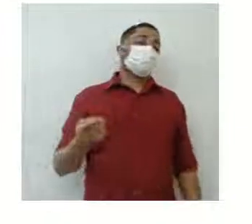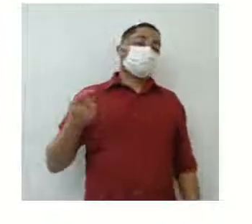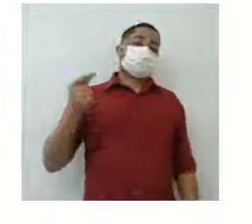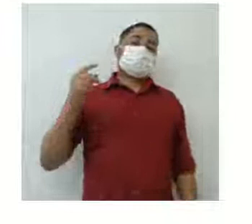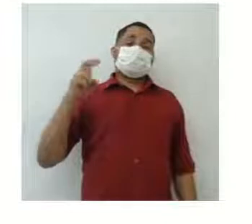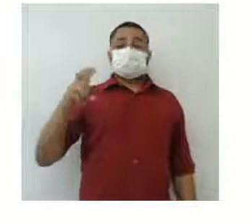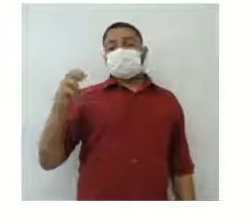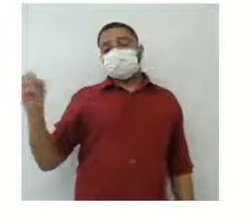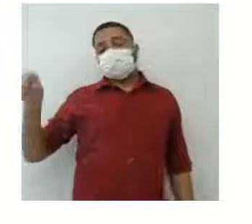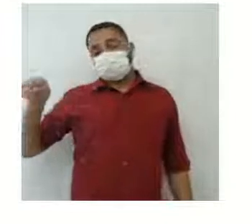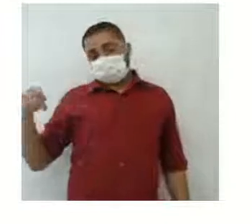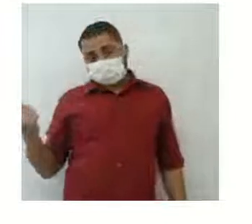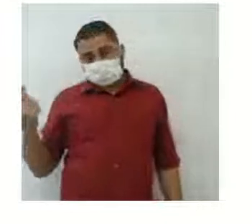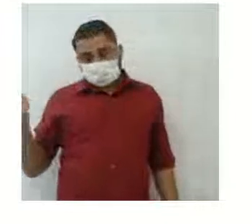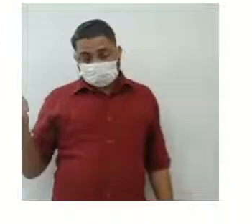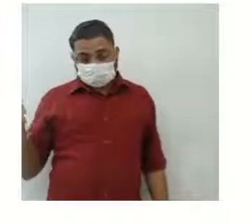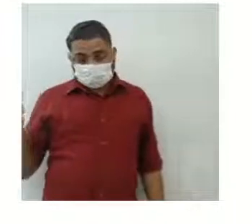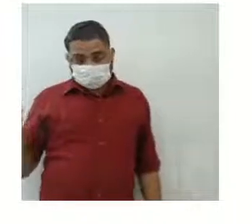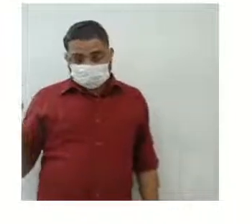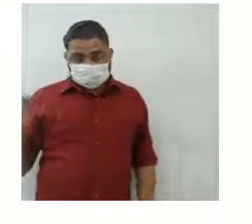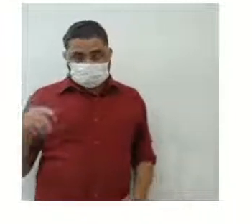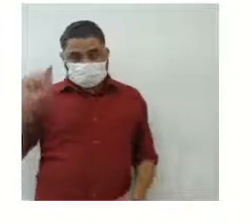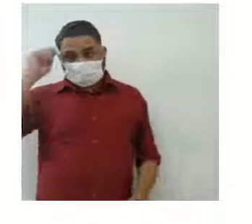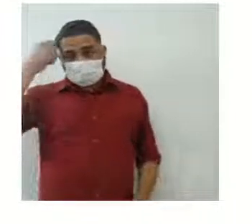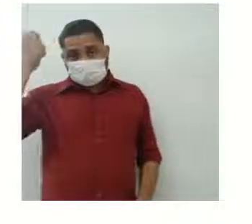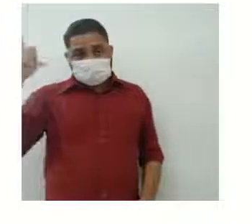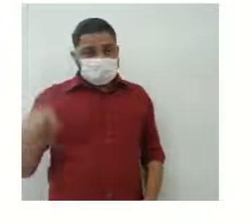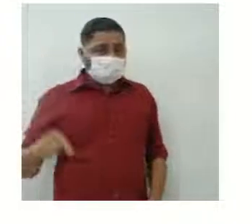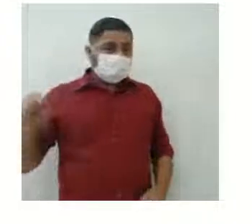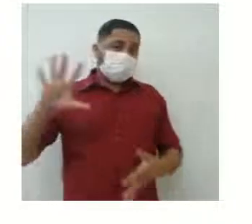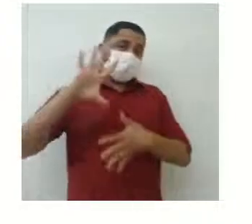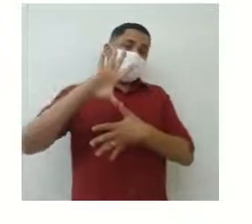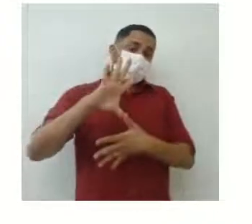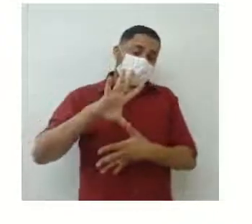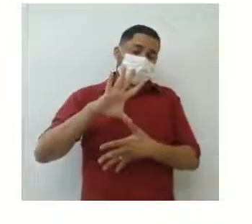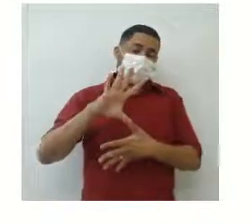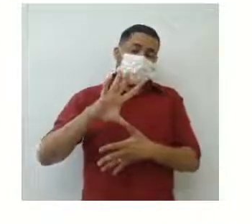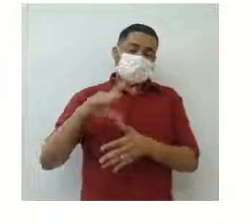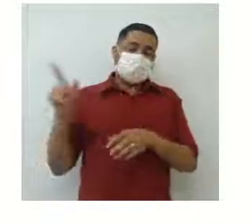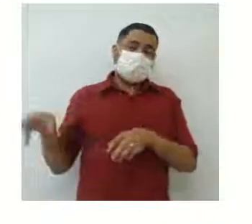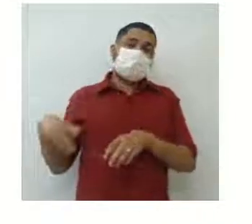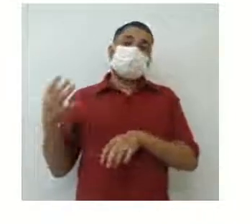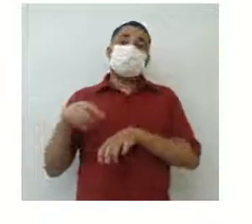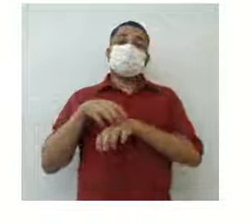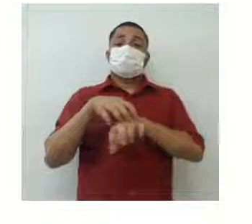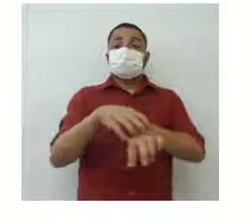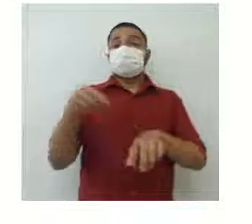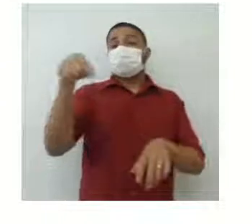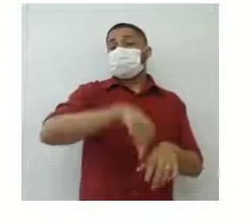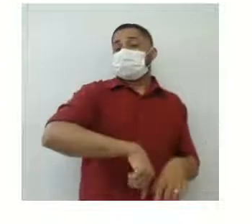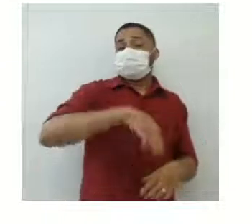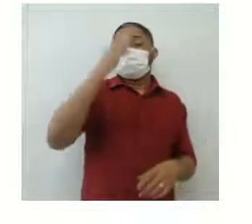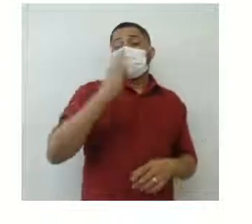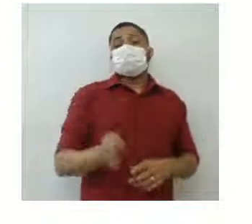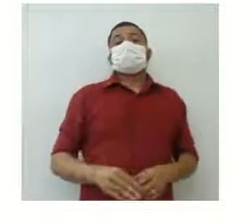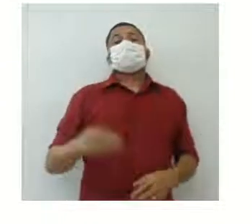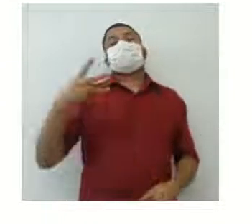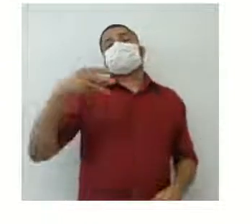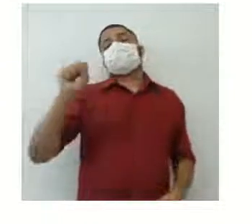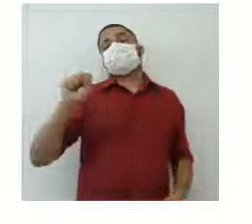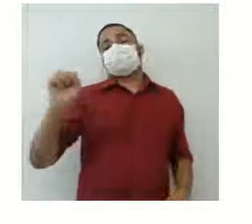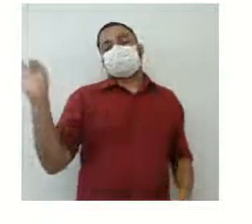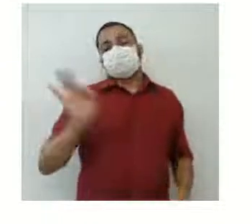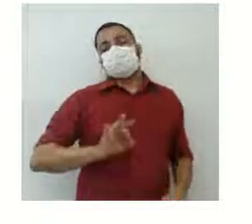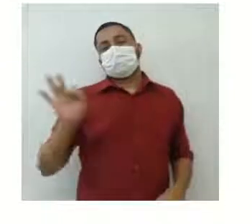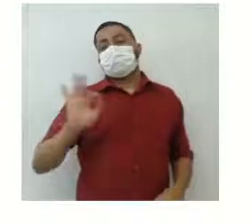9.500.000 africanos na América. Ou seja, no Brasil, o tráfico representou 38% de todo o território,